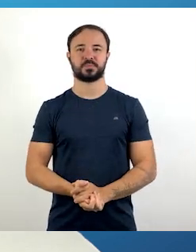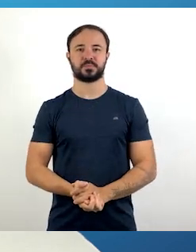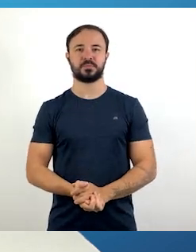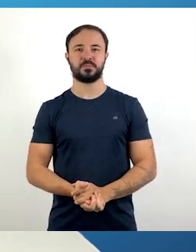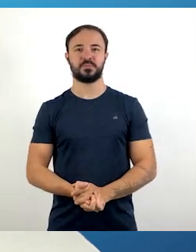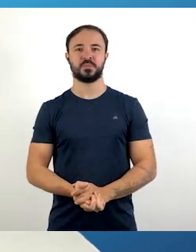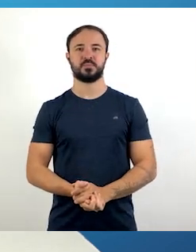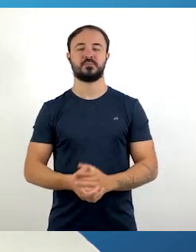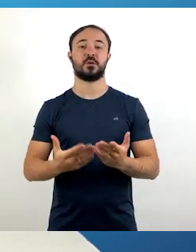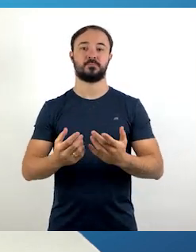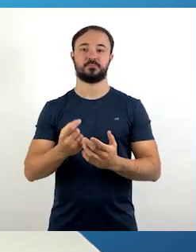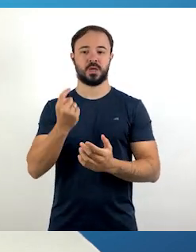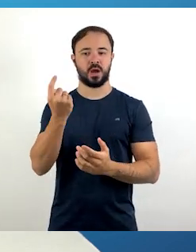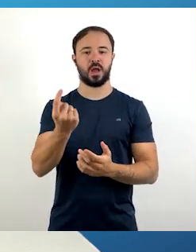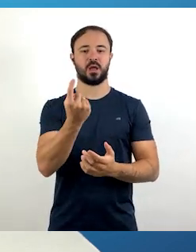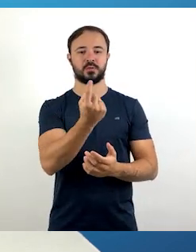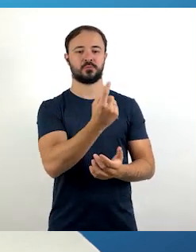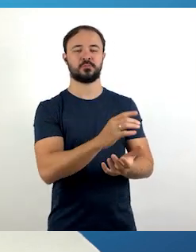cada eixo